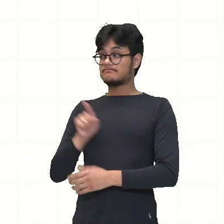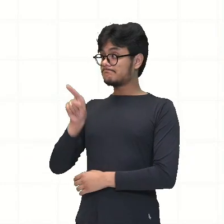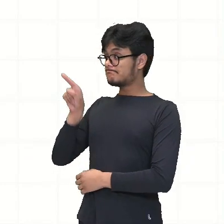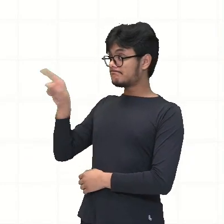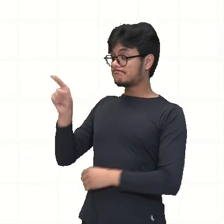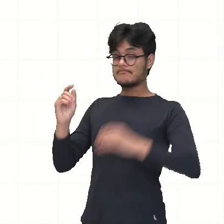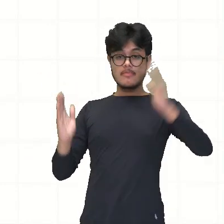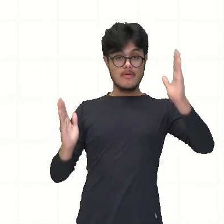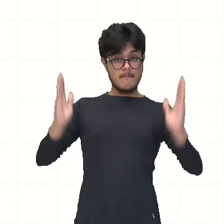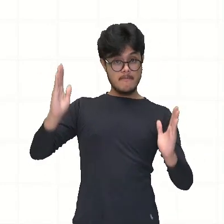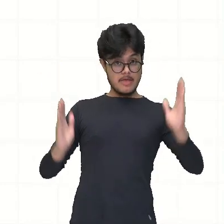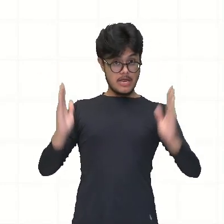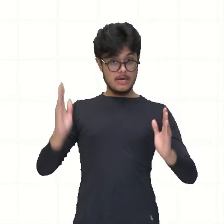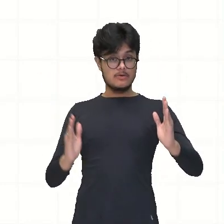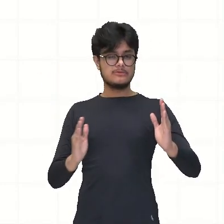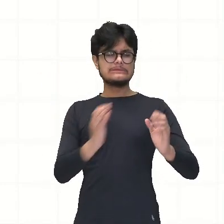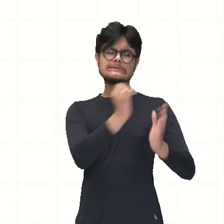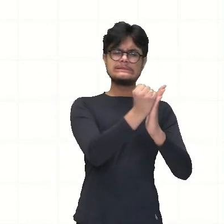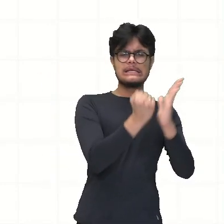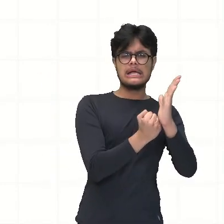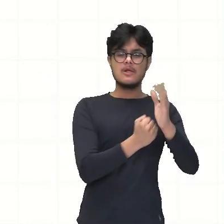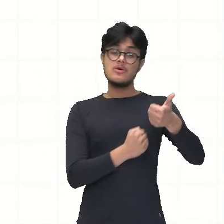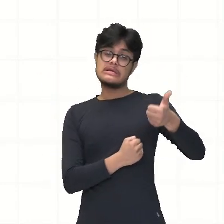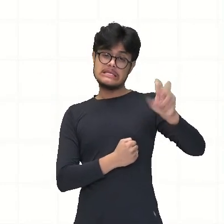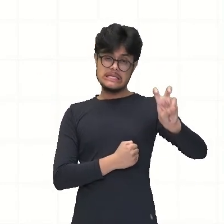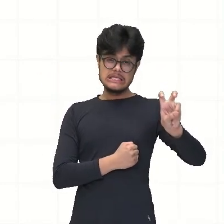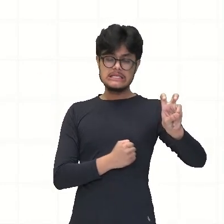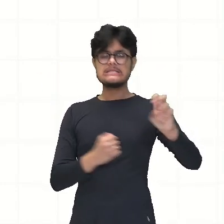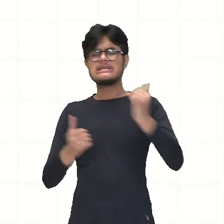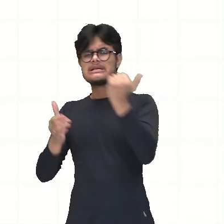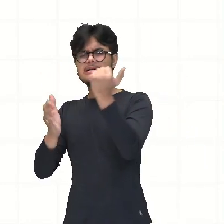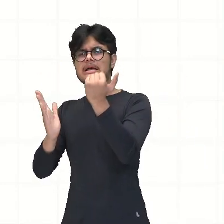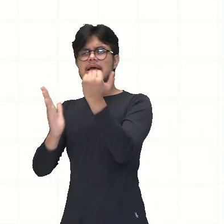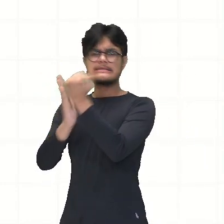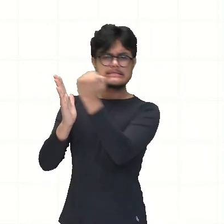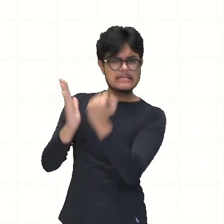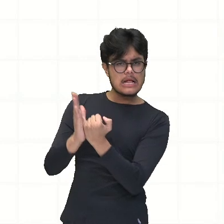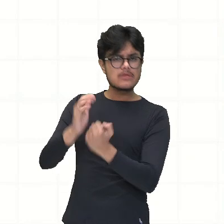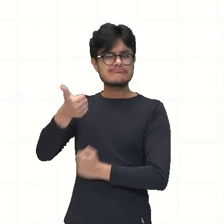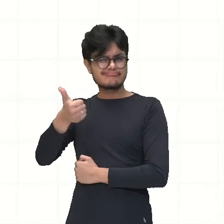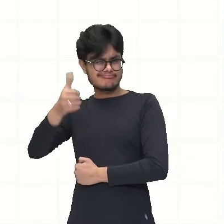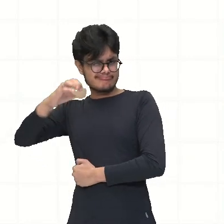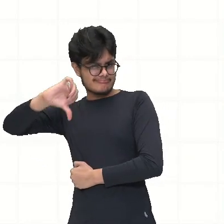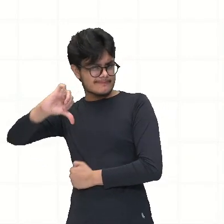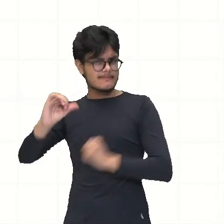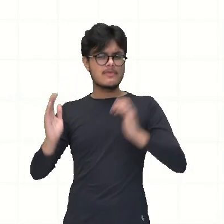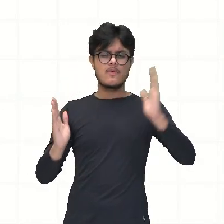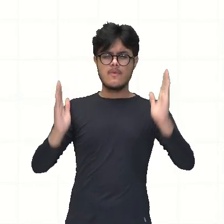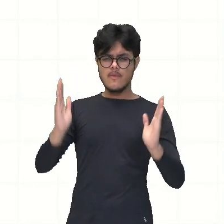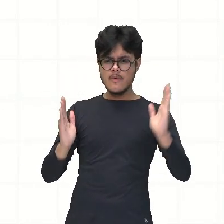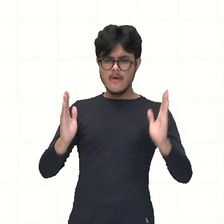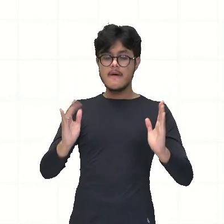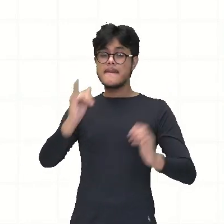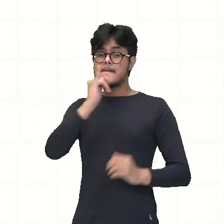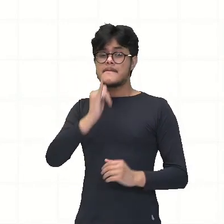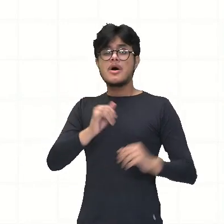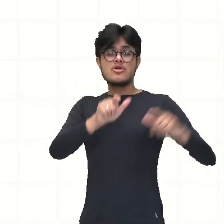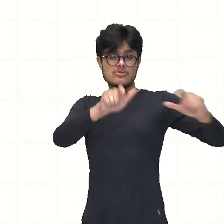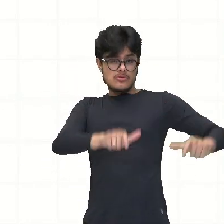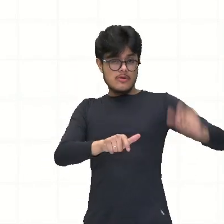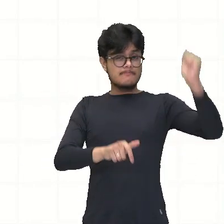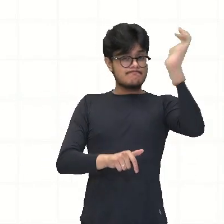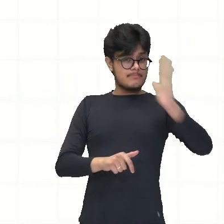meados do século XIX, a gente tem esses fluxos e as portas de entrada que a gente verificou, né? Aqui a gente tem Recife e